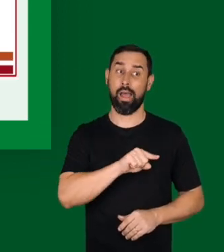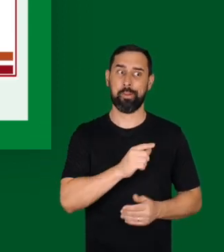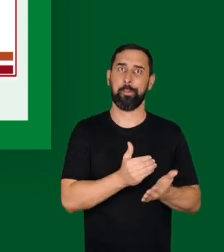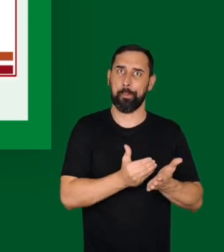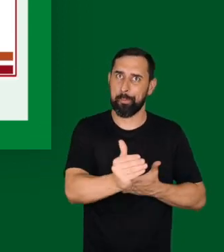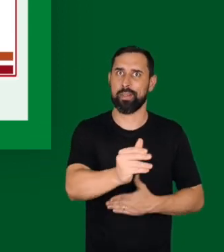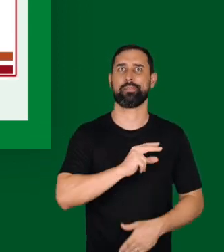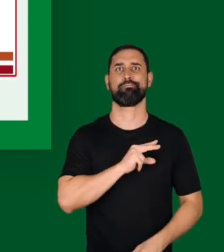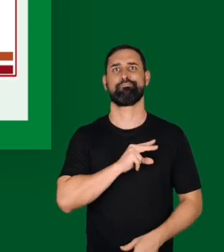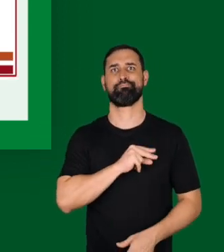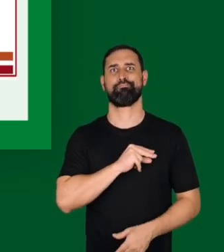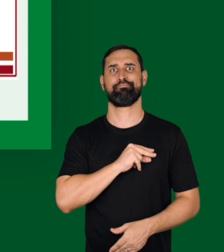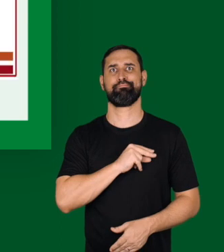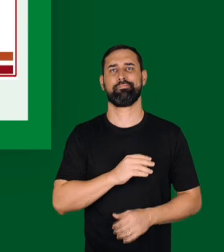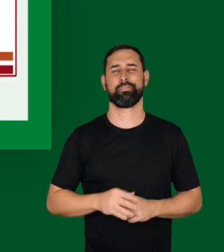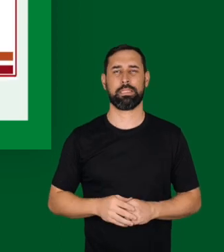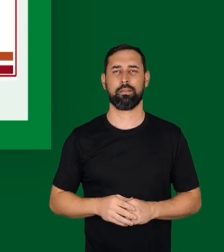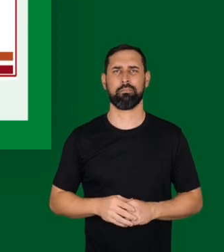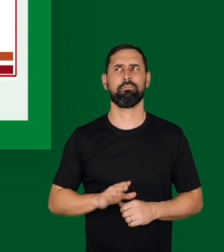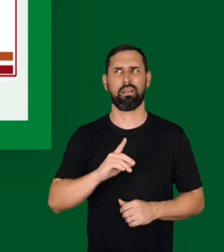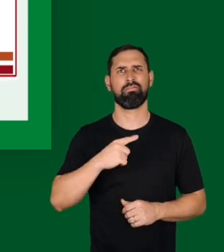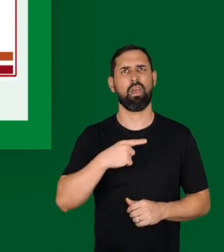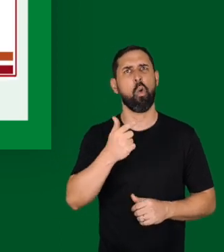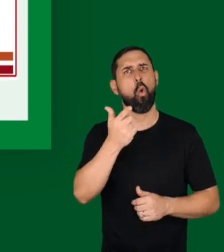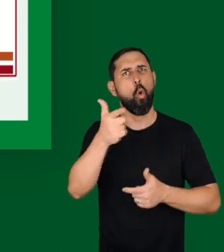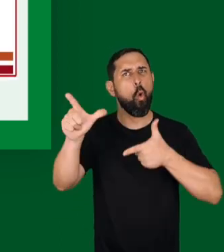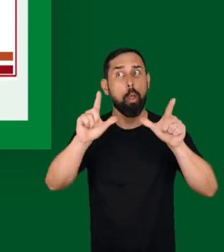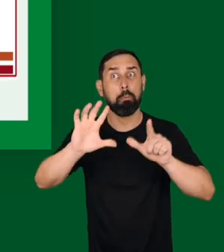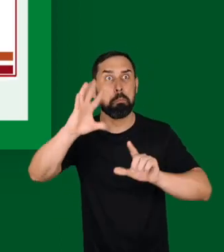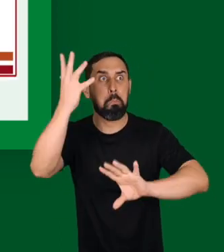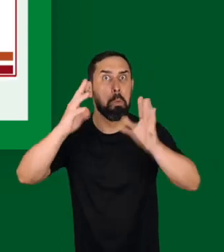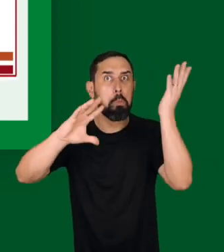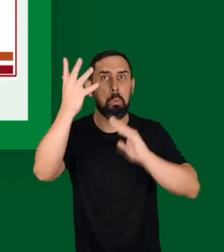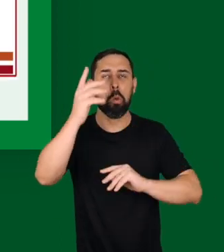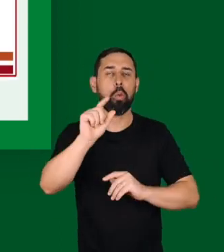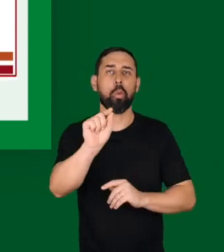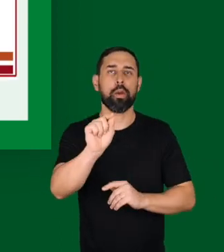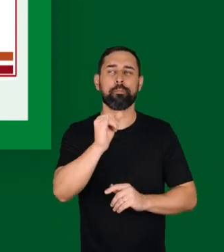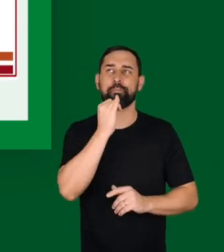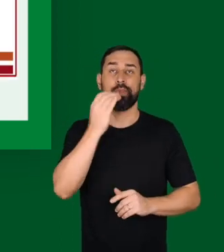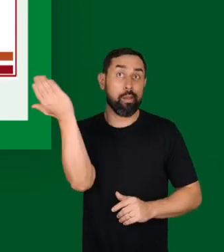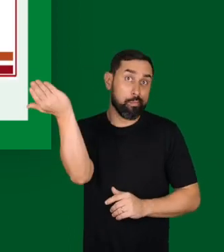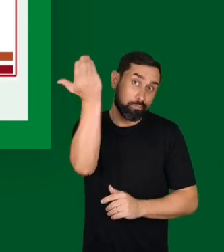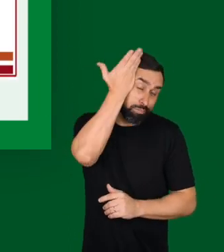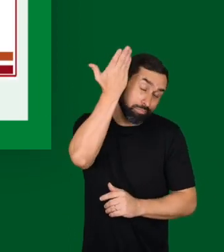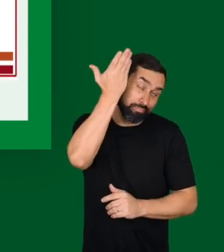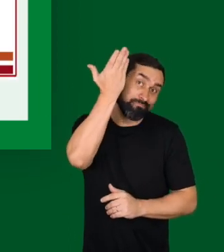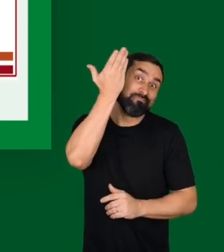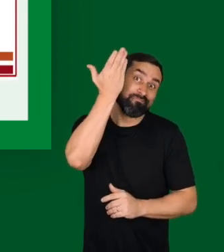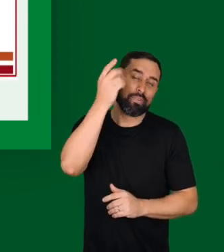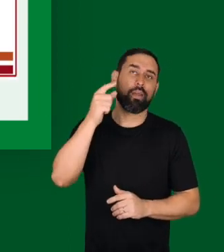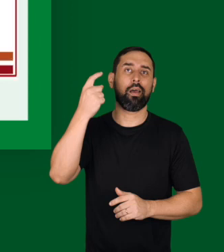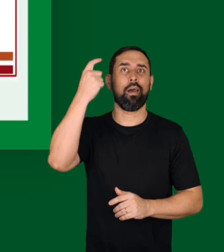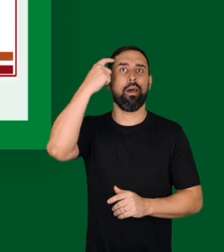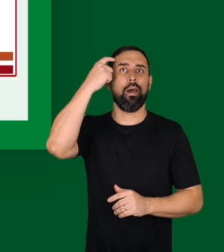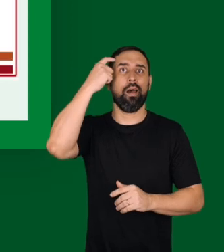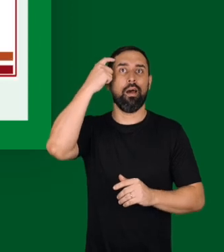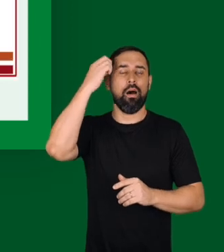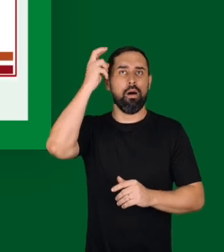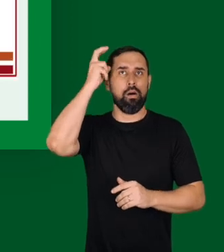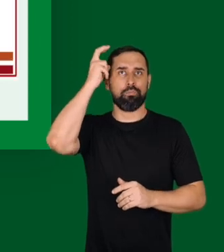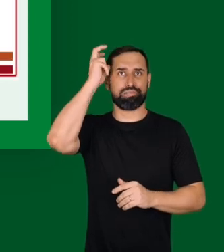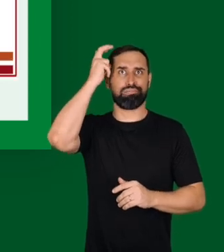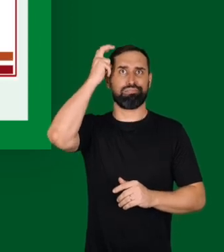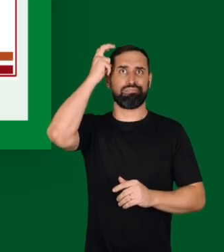hipóxia, sem sombra de dúvida. Mas existem outras situações que podem também levar a criança à bradicardia, ou seja, o